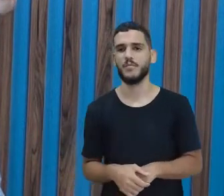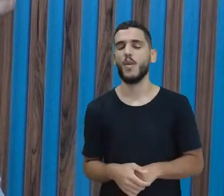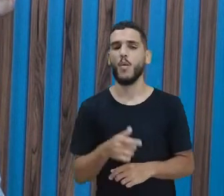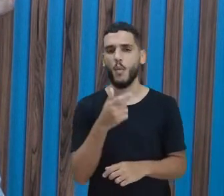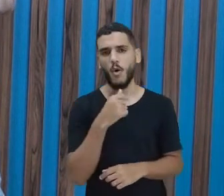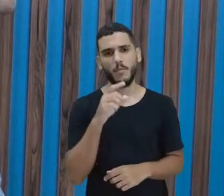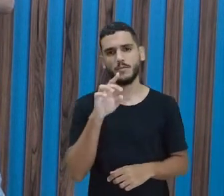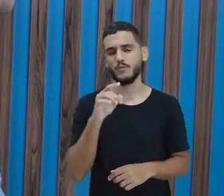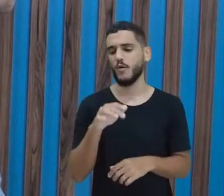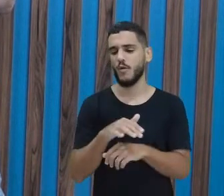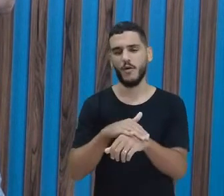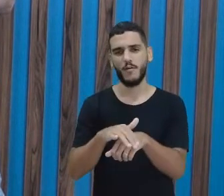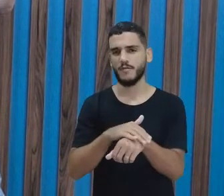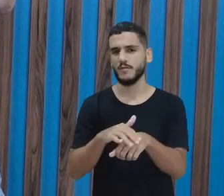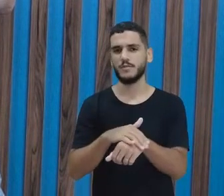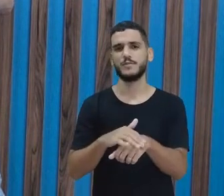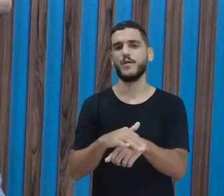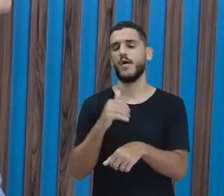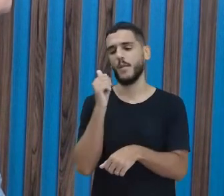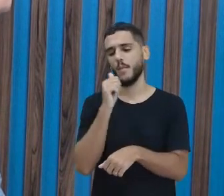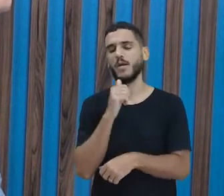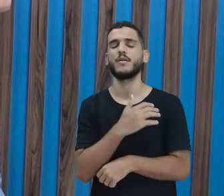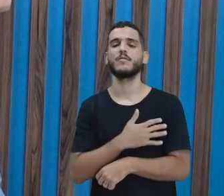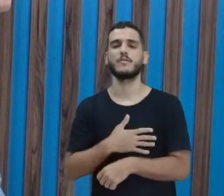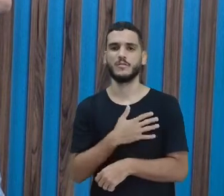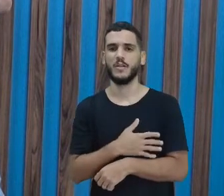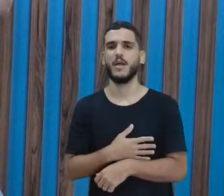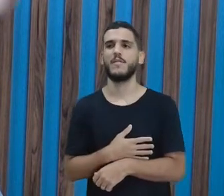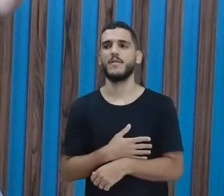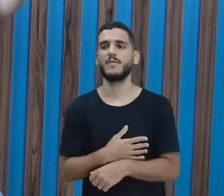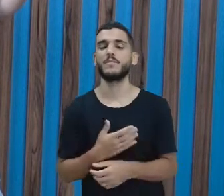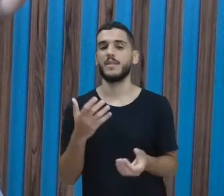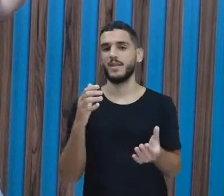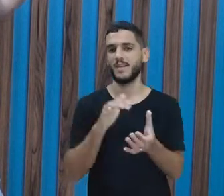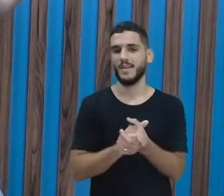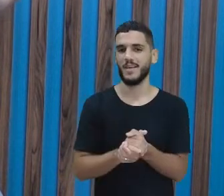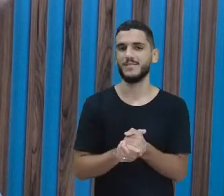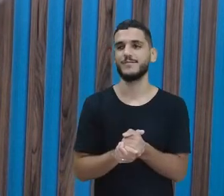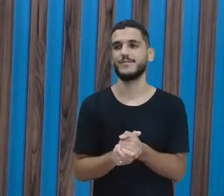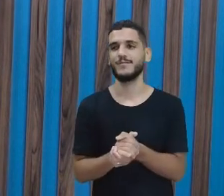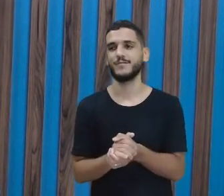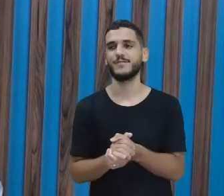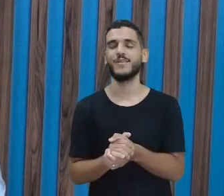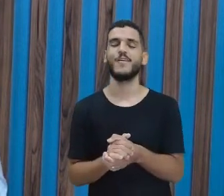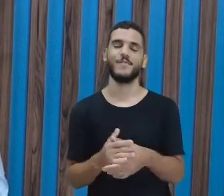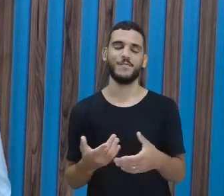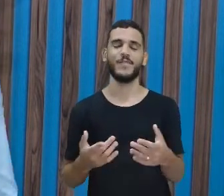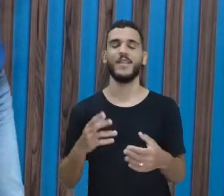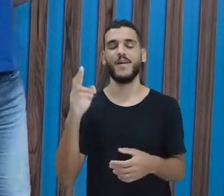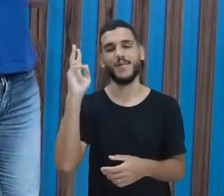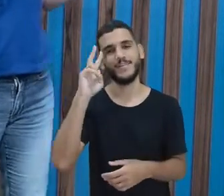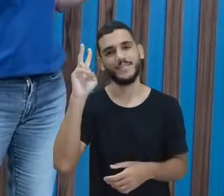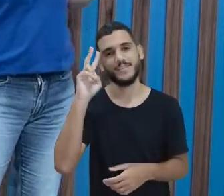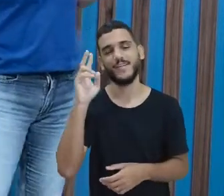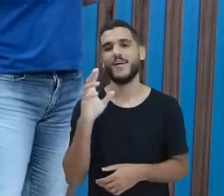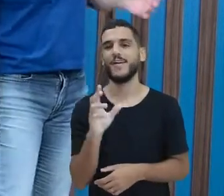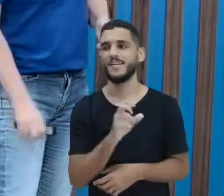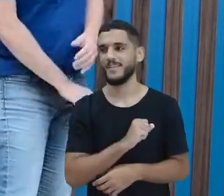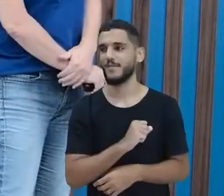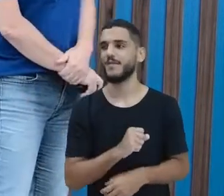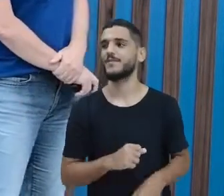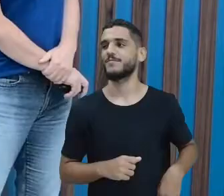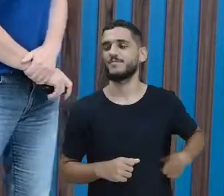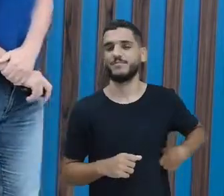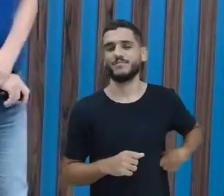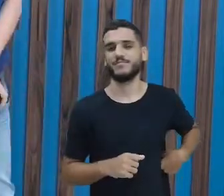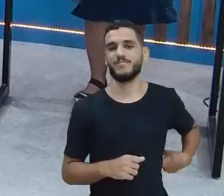casou com ela embaixo daquela sombra ali, entre o limoeiro e o jacarandá. Uma história de amor, na sexta-feira, hein?